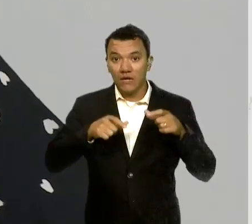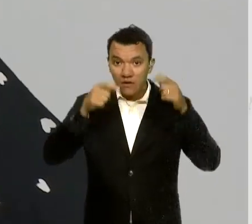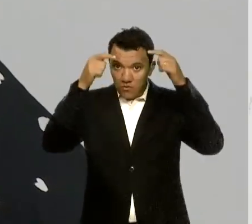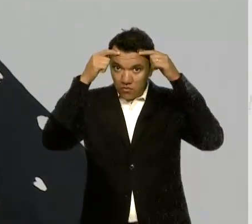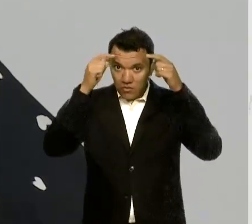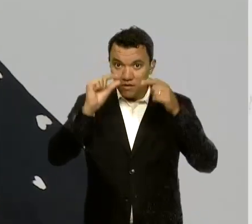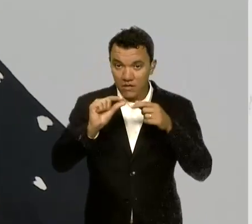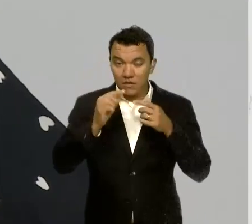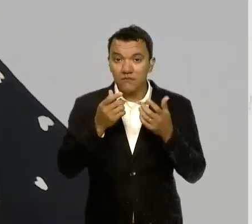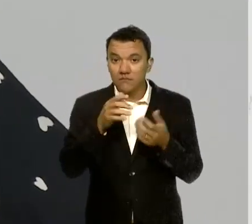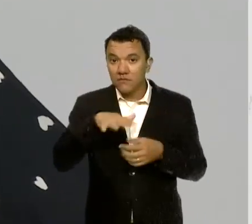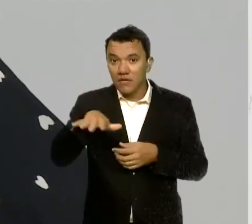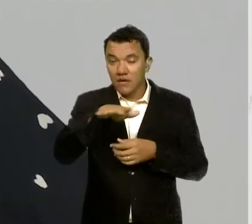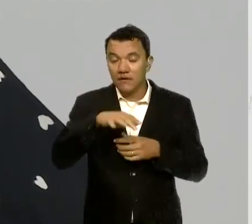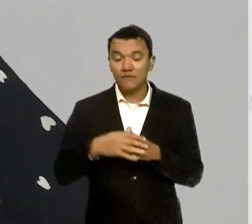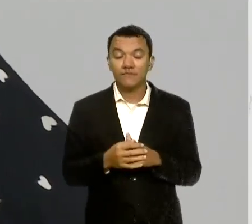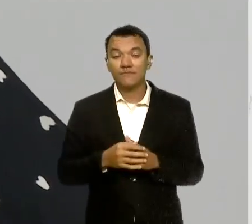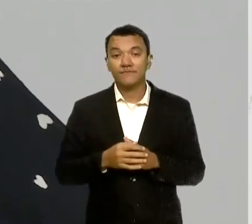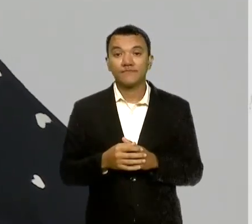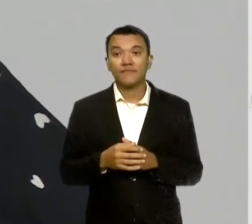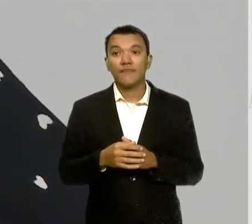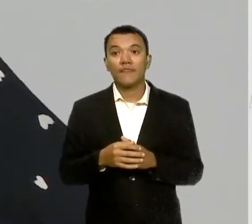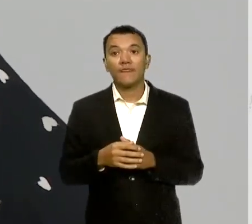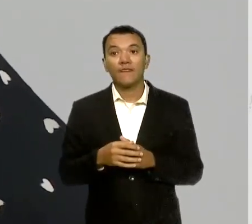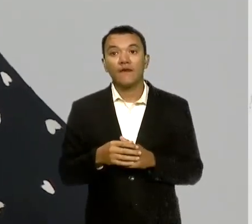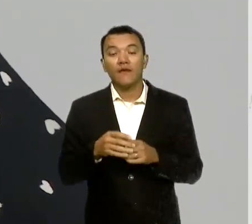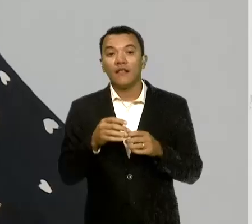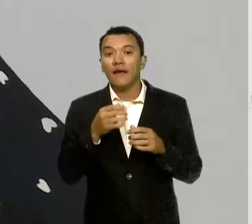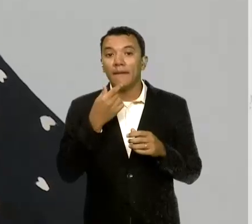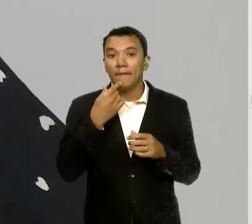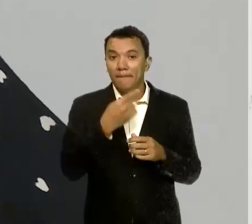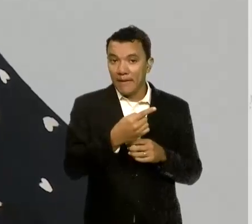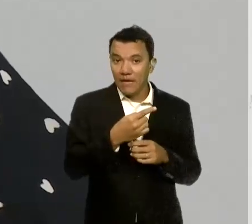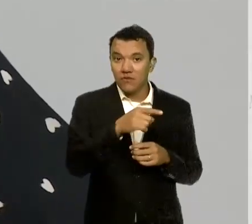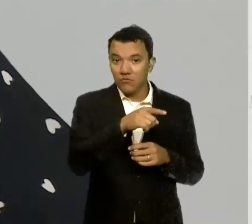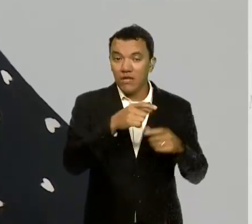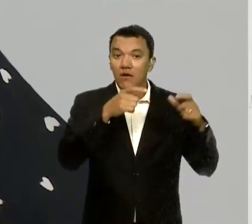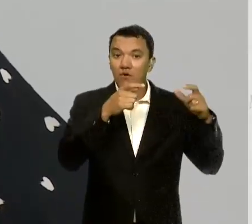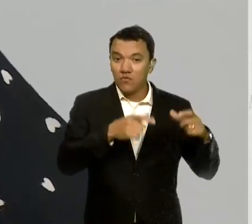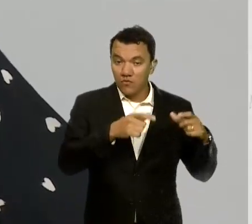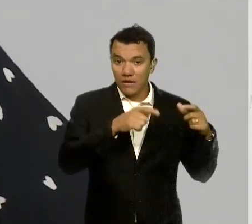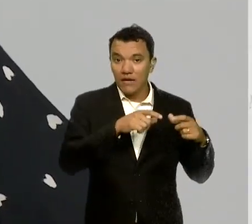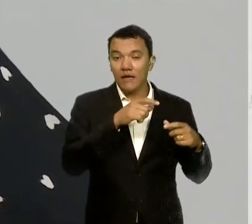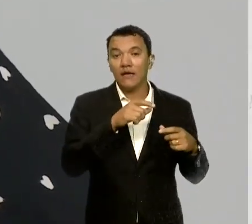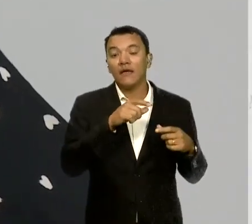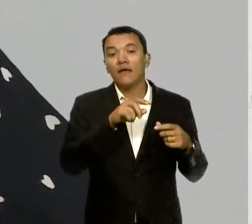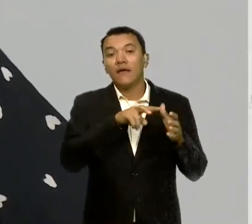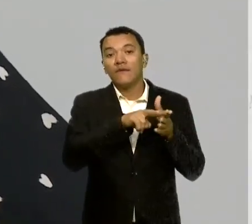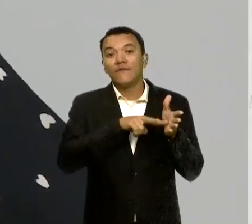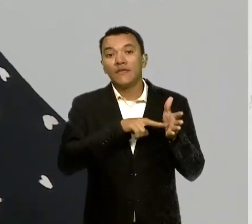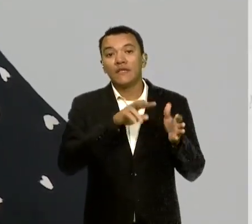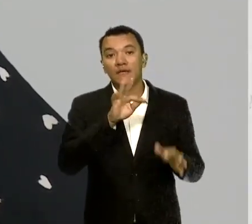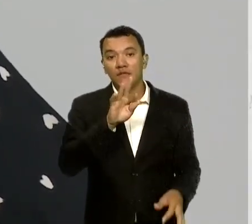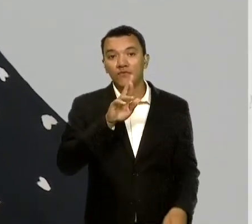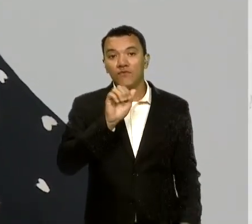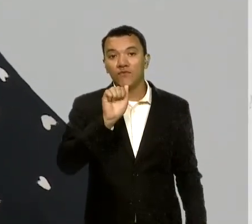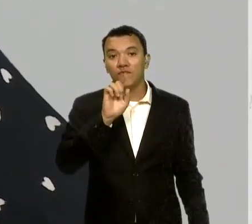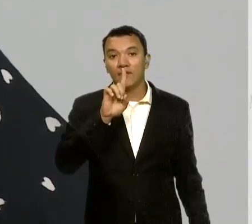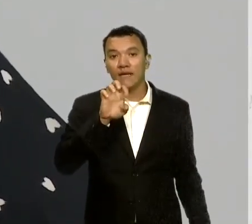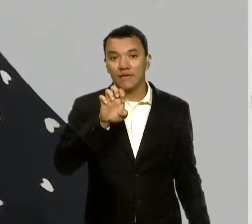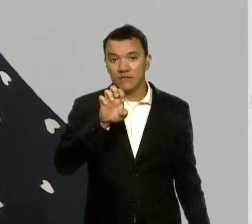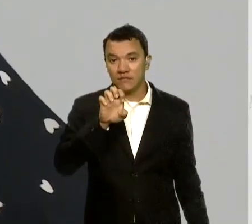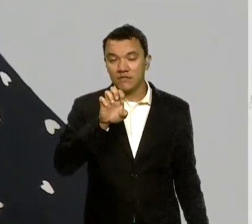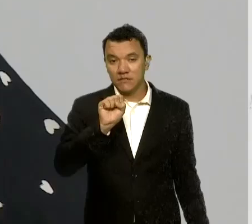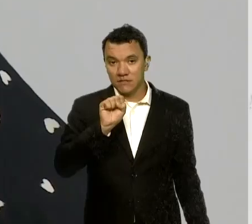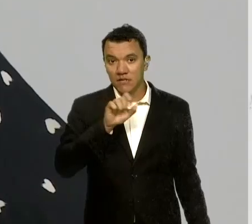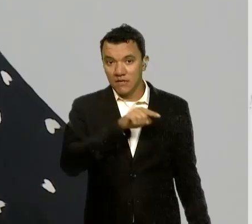foi mais para a área da Vila dos Frades. Trabalhamos com várias mulheres lá. Né? E depois a gente já fez